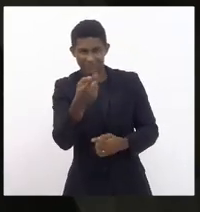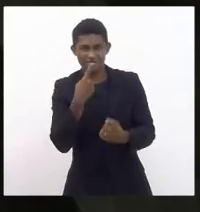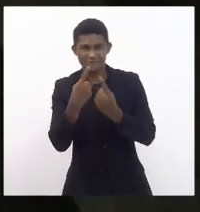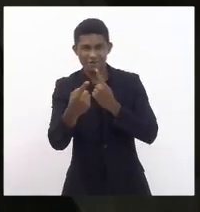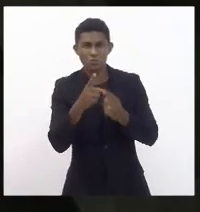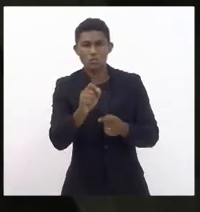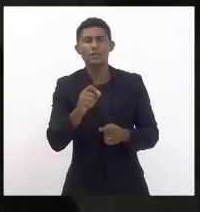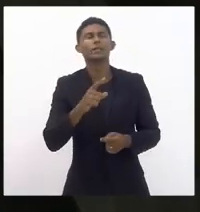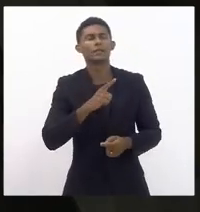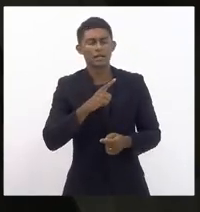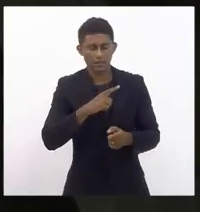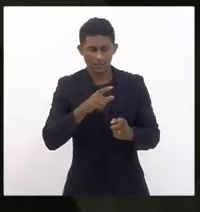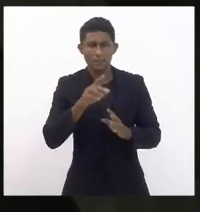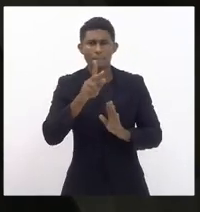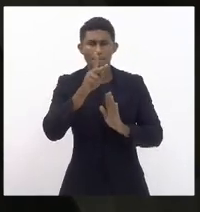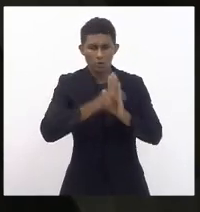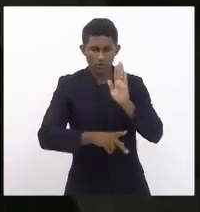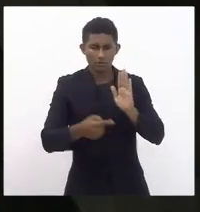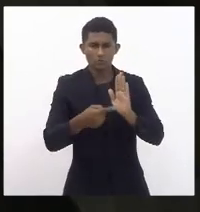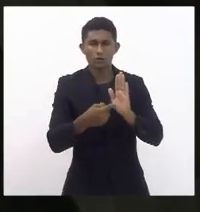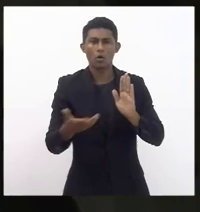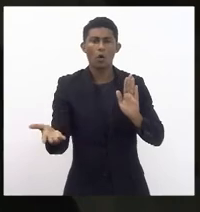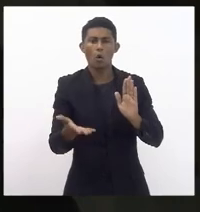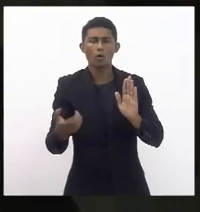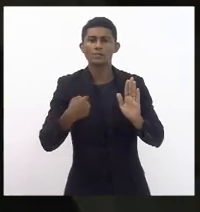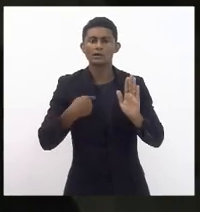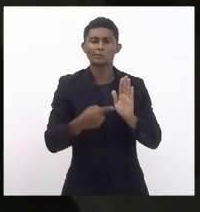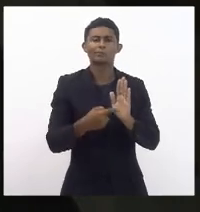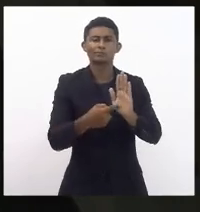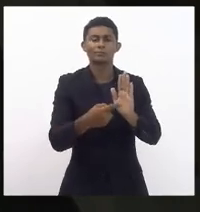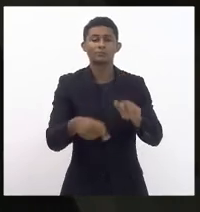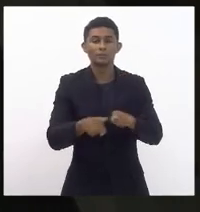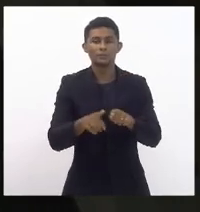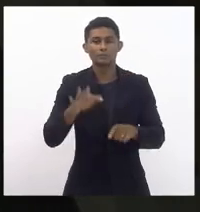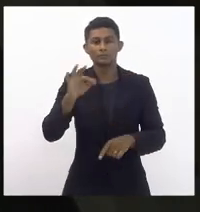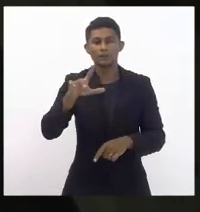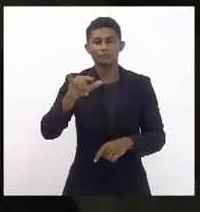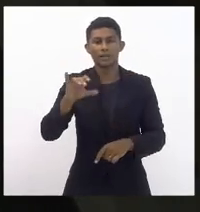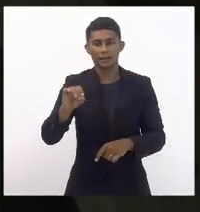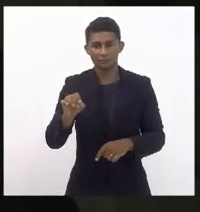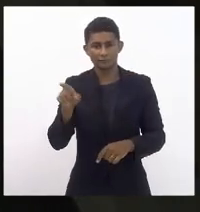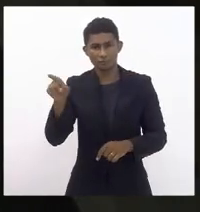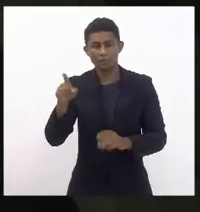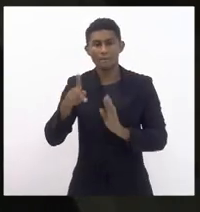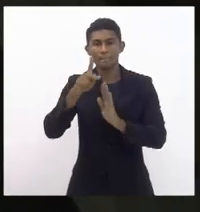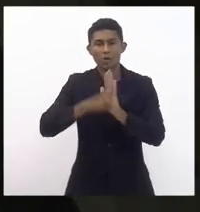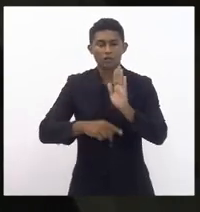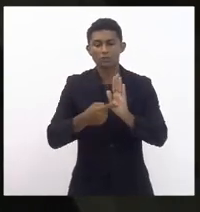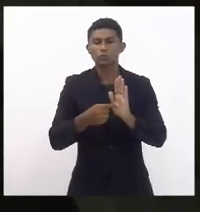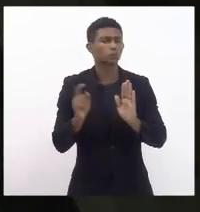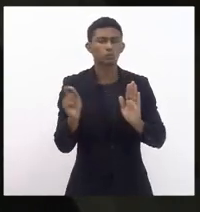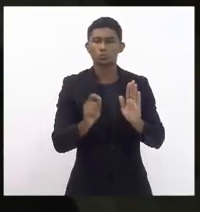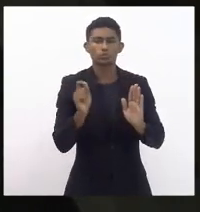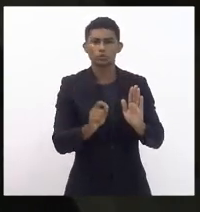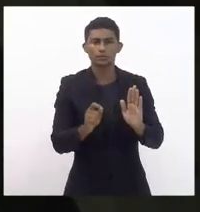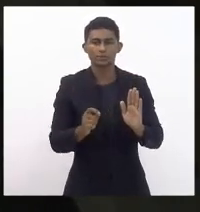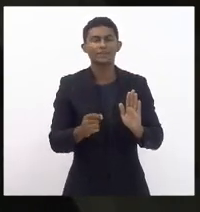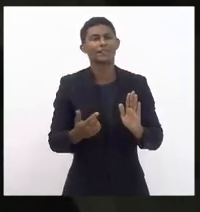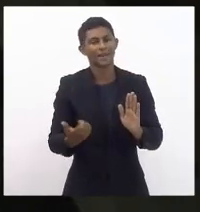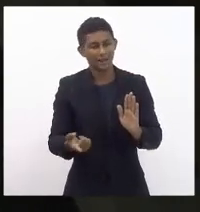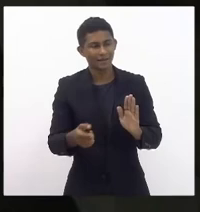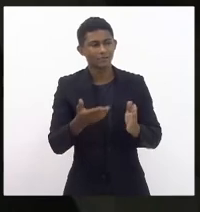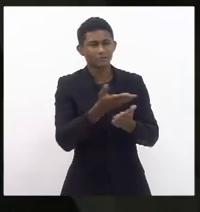sobre um projeto que apresentei hoje é que é de minha autoria de autoria do deputado Flávio serafini sobre a situação Marta dos